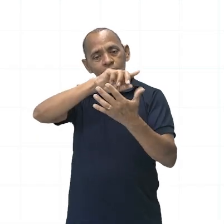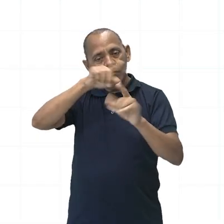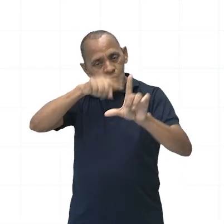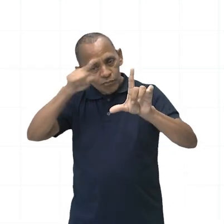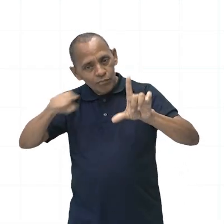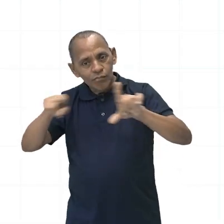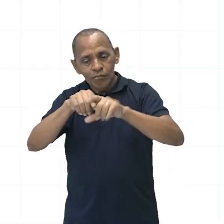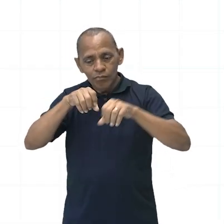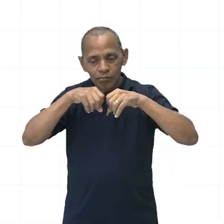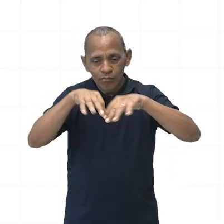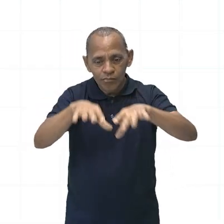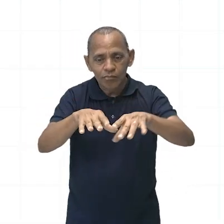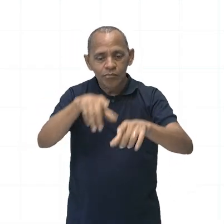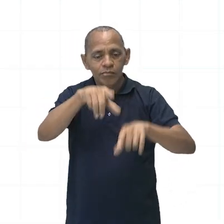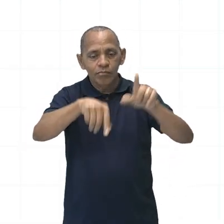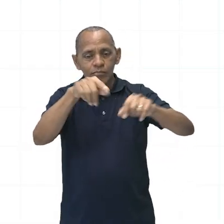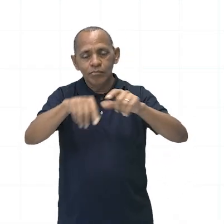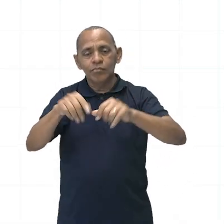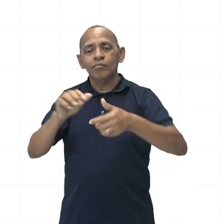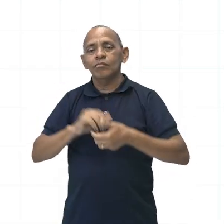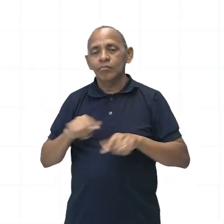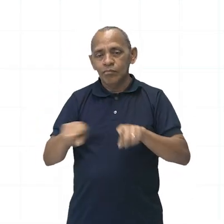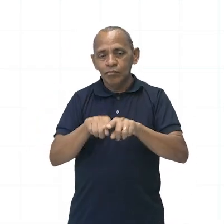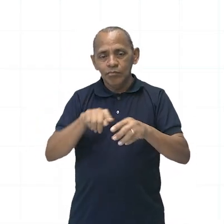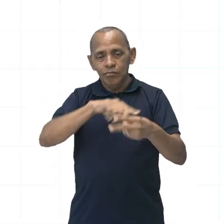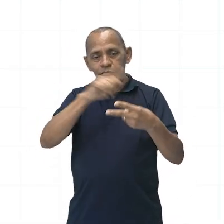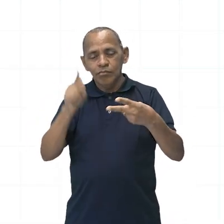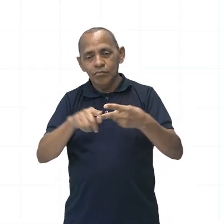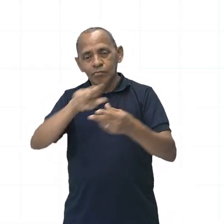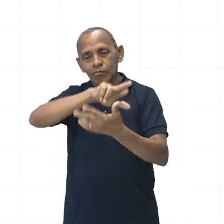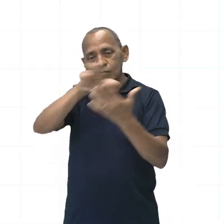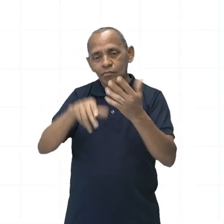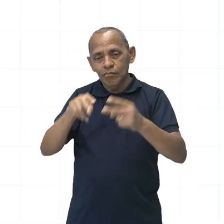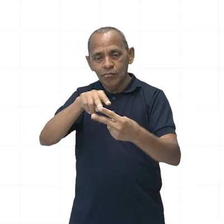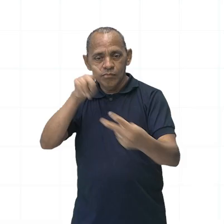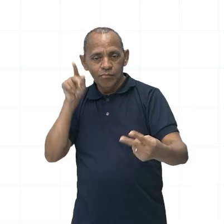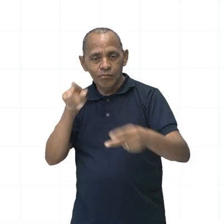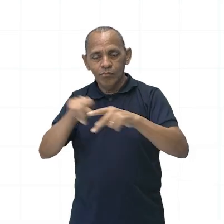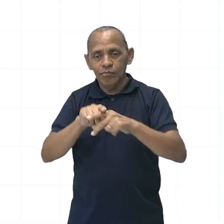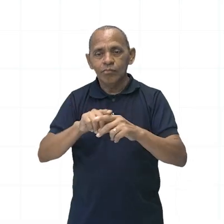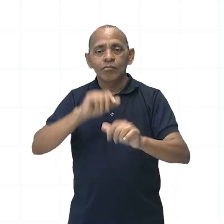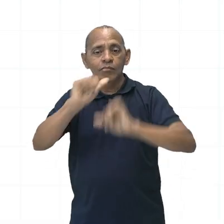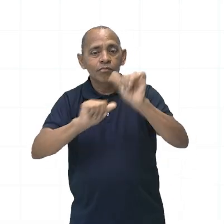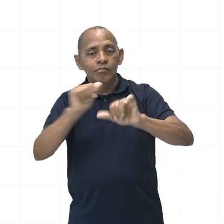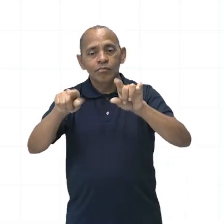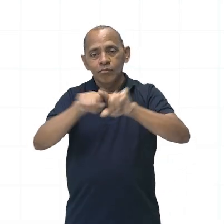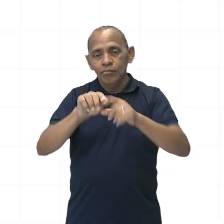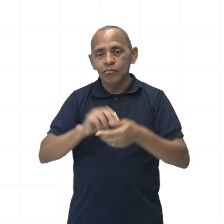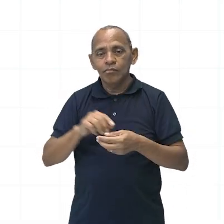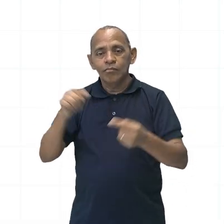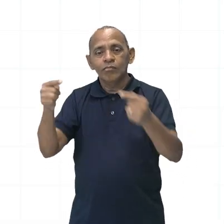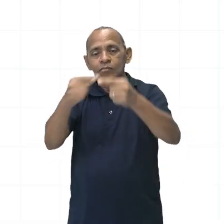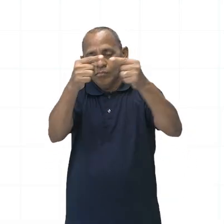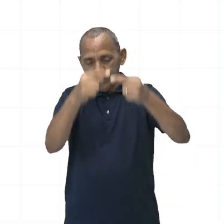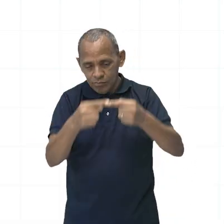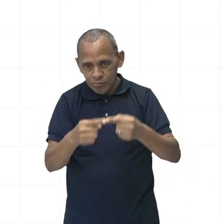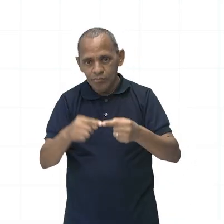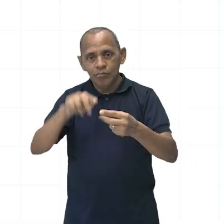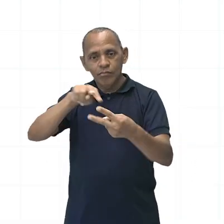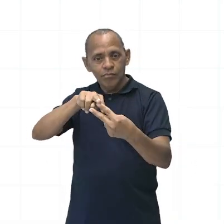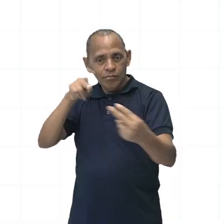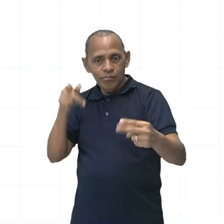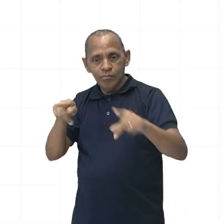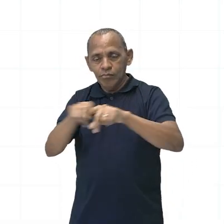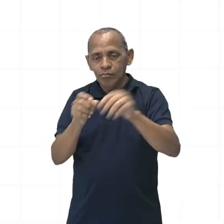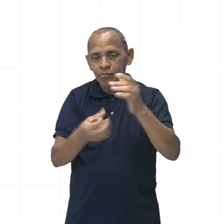e selecionadas ao longo das gerações. Já a variabilidade genética surge por mutações e recombinação gênica, criando diferenças